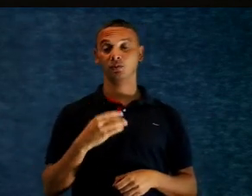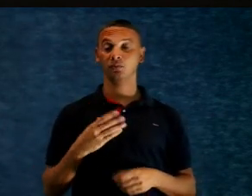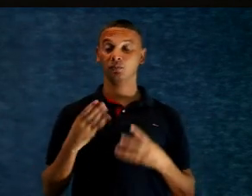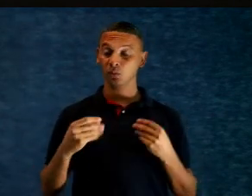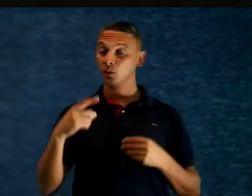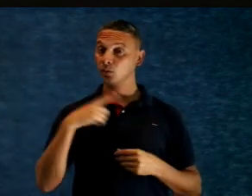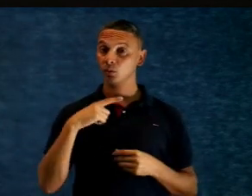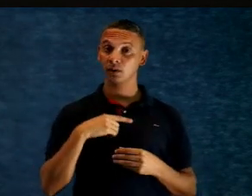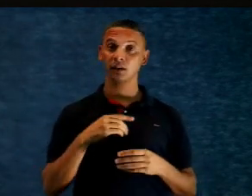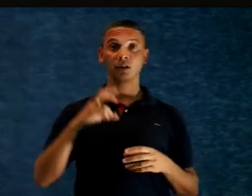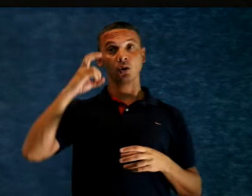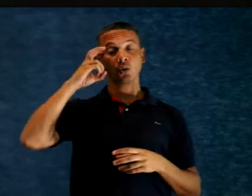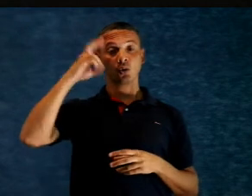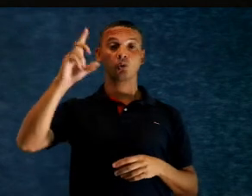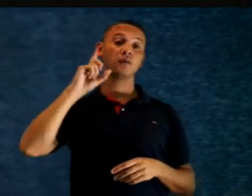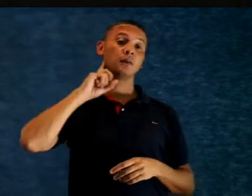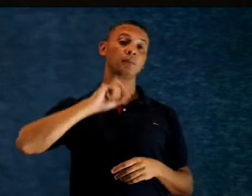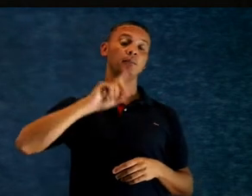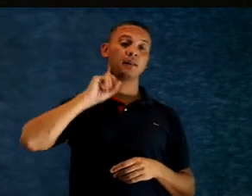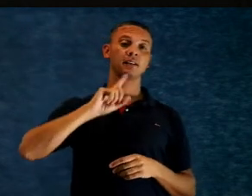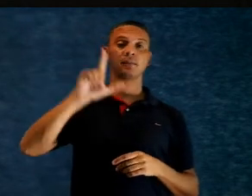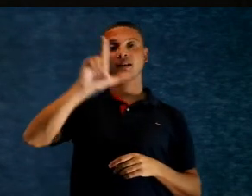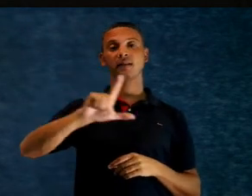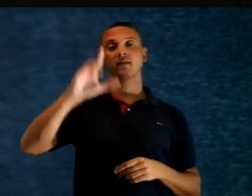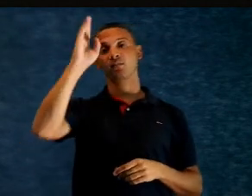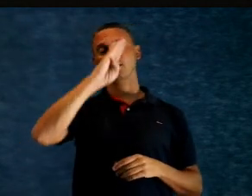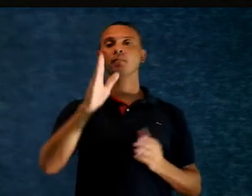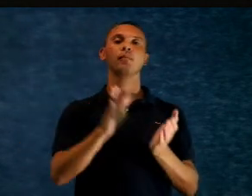para o nosso querido Edmilson. Obrigado. Obrigado, Edmilson.